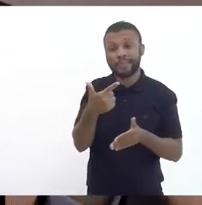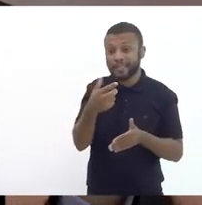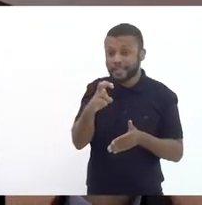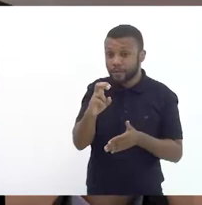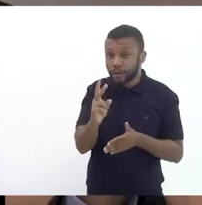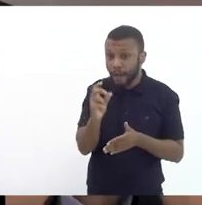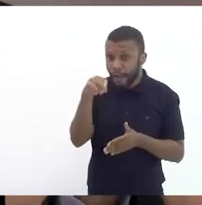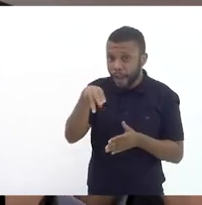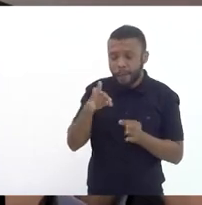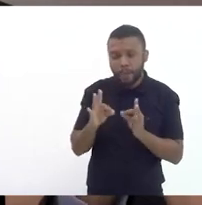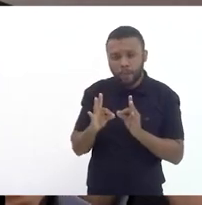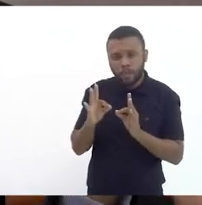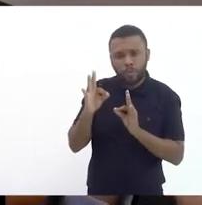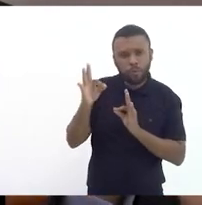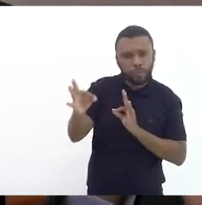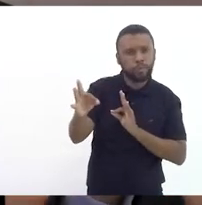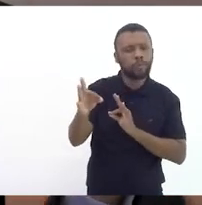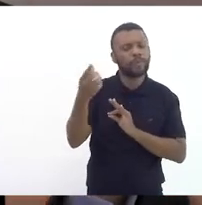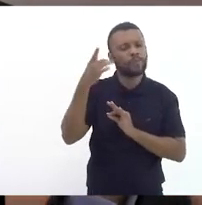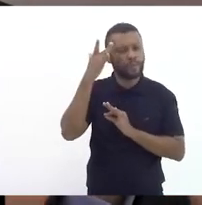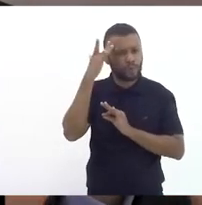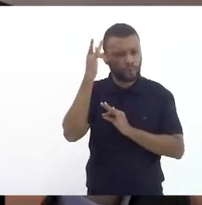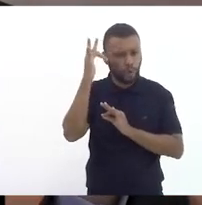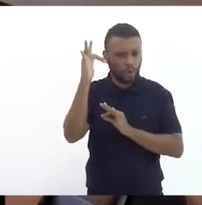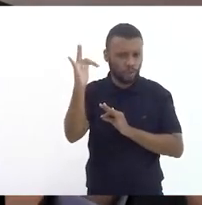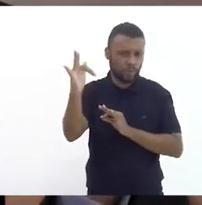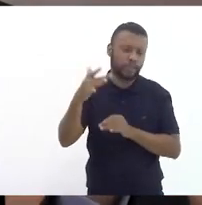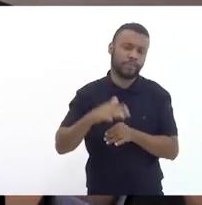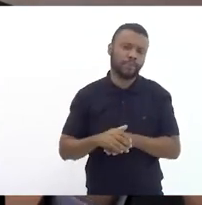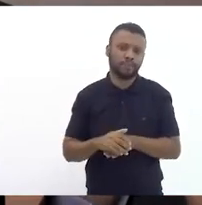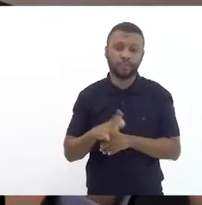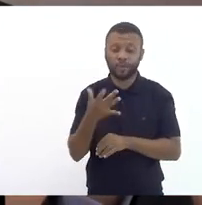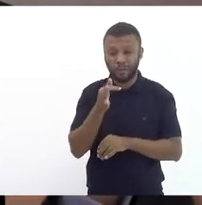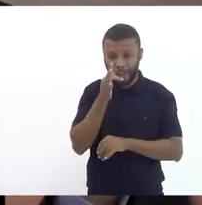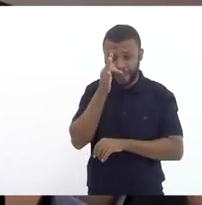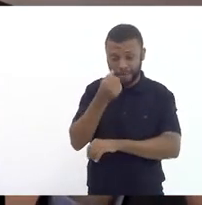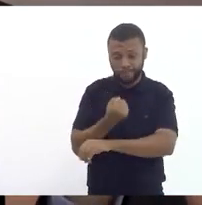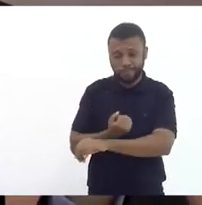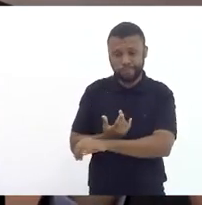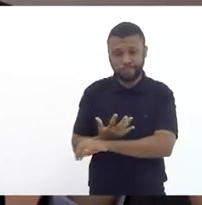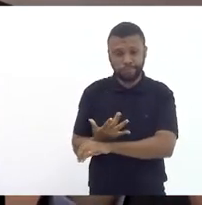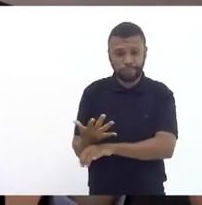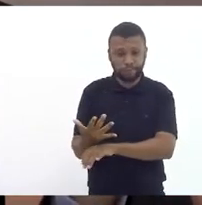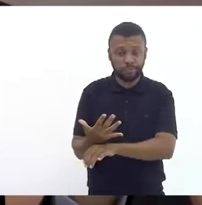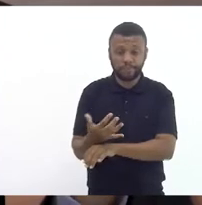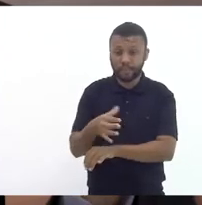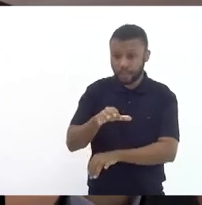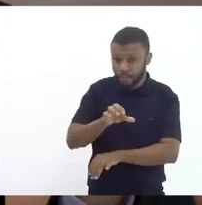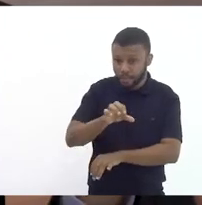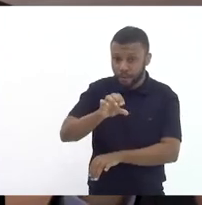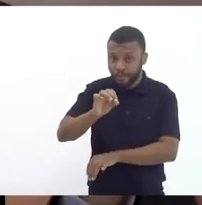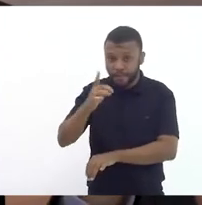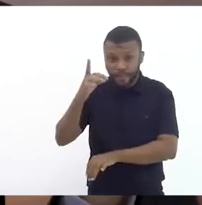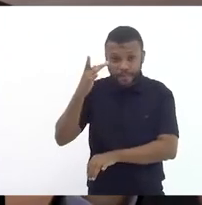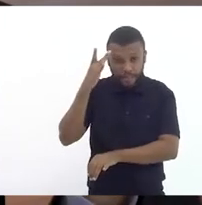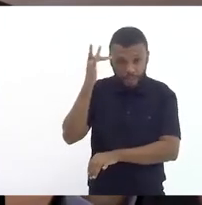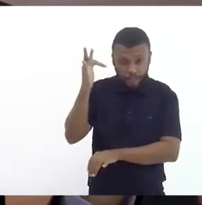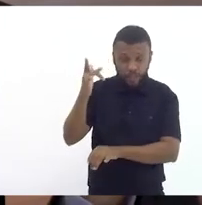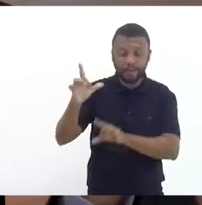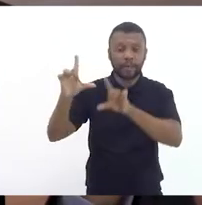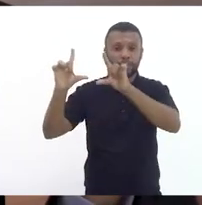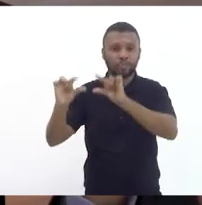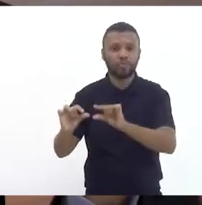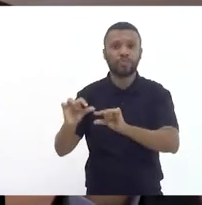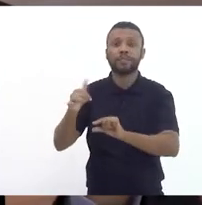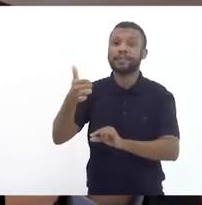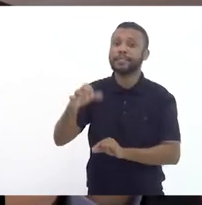por dia. Ou seja, o ciclo de poda dessa vegetação ele vai passar de 90 dias para 15 dias, daqui